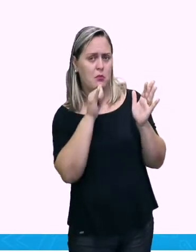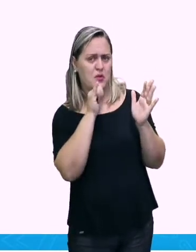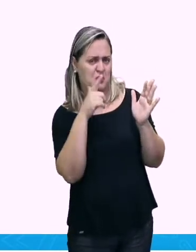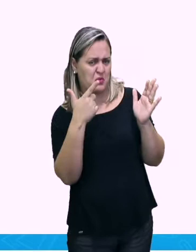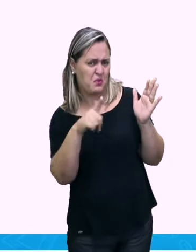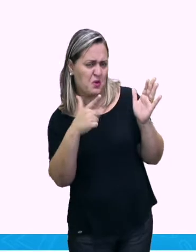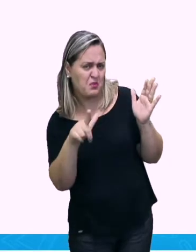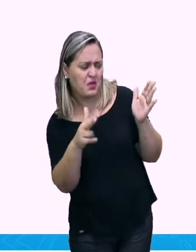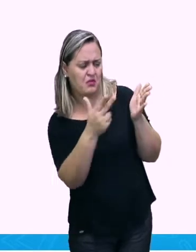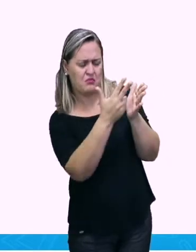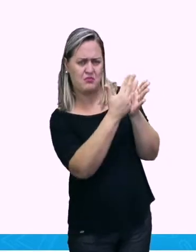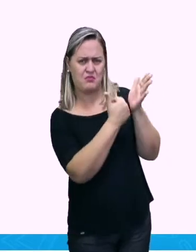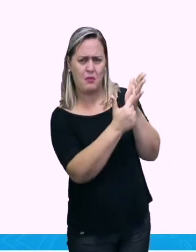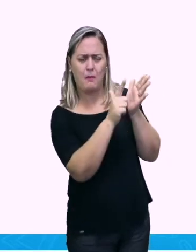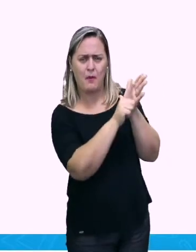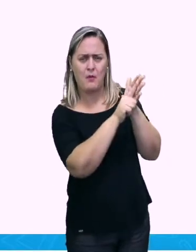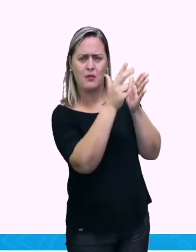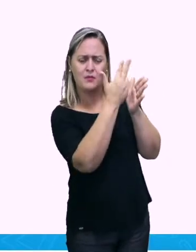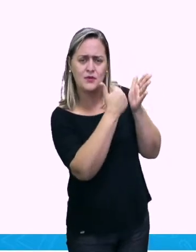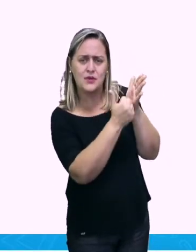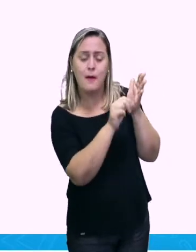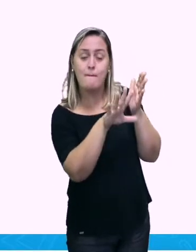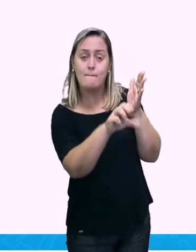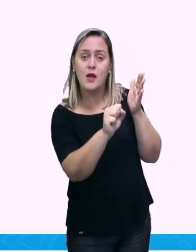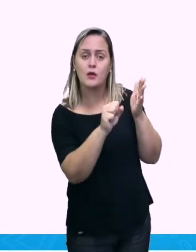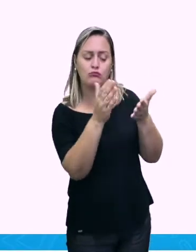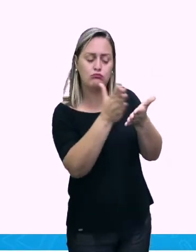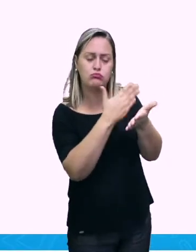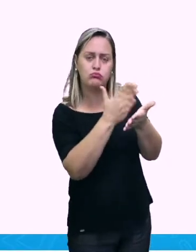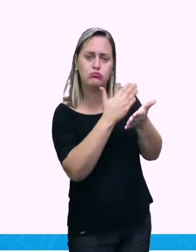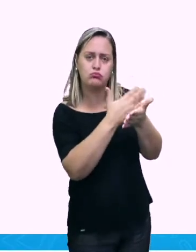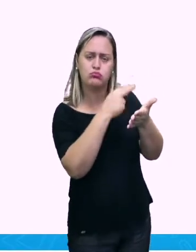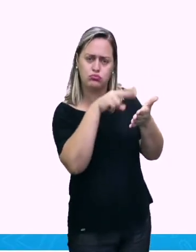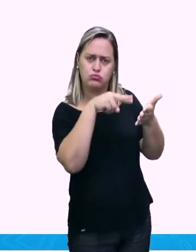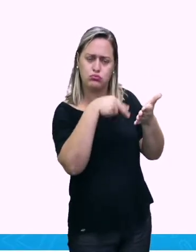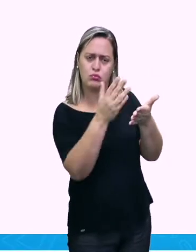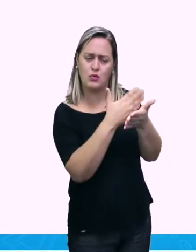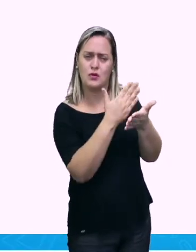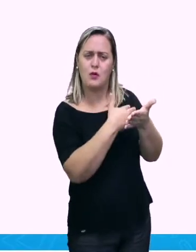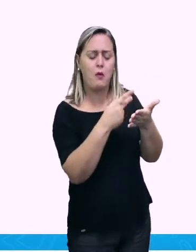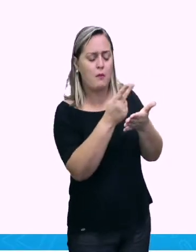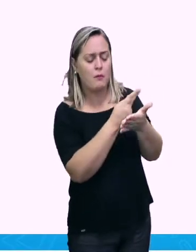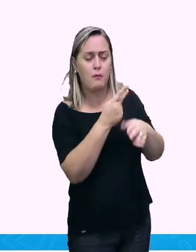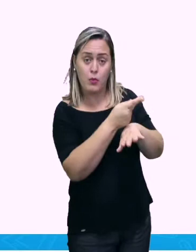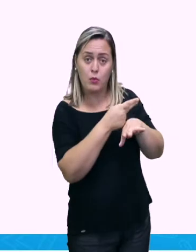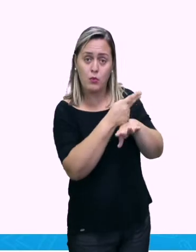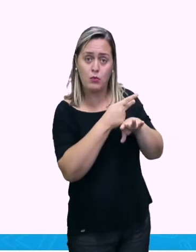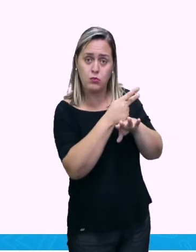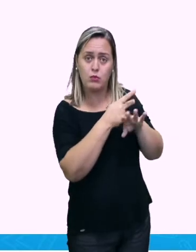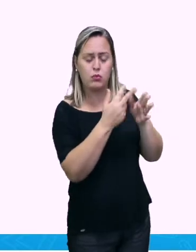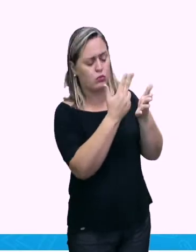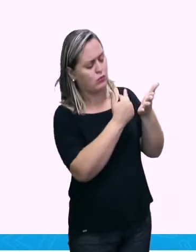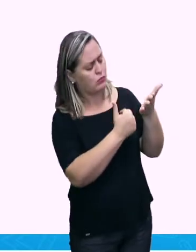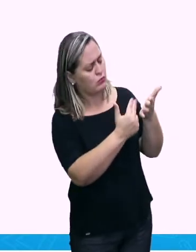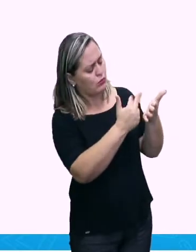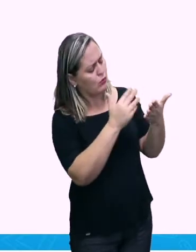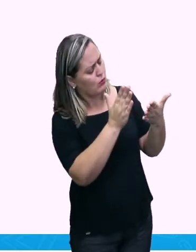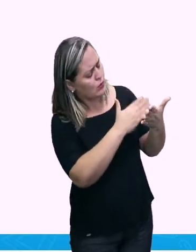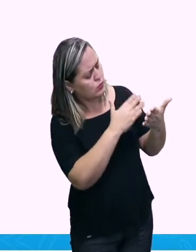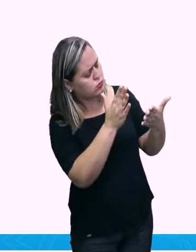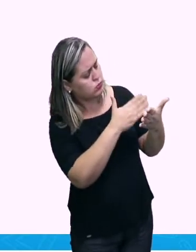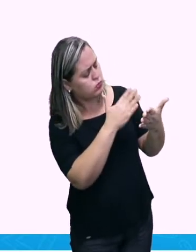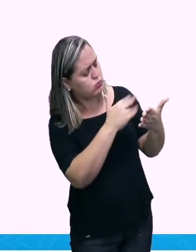um livro, uma revista velha que você não vai utilizar, procurar uma imagem lá que você gosta para